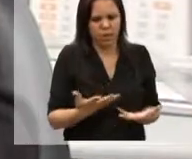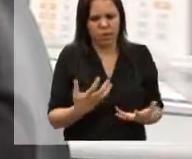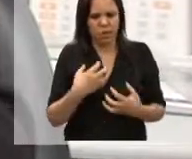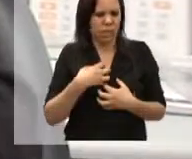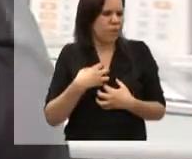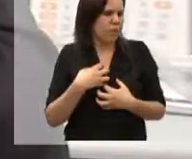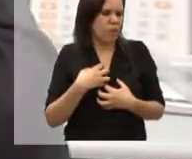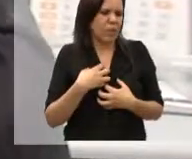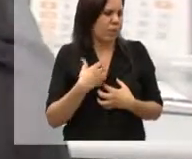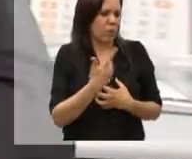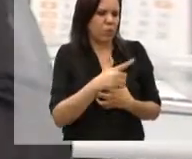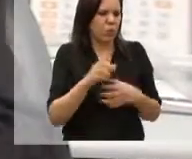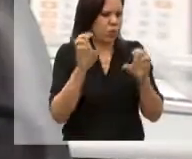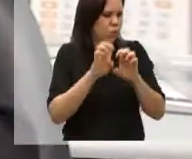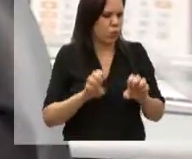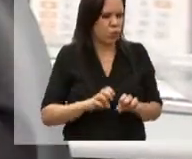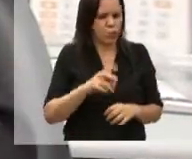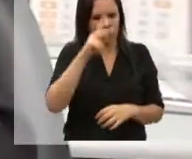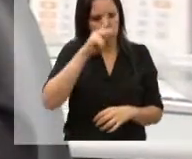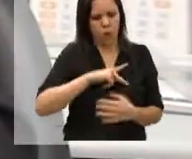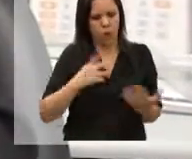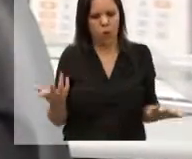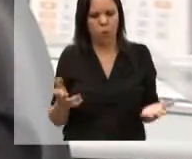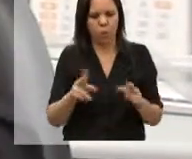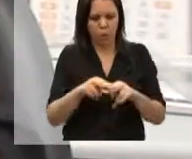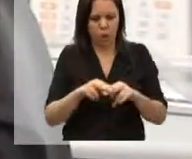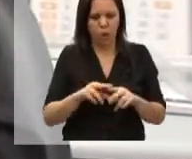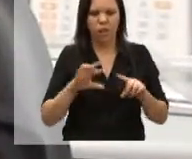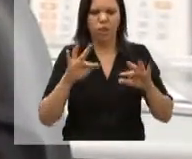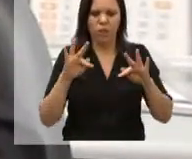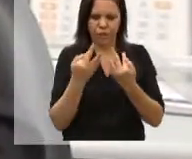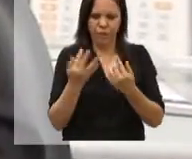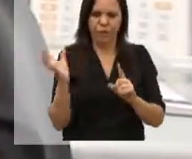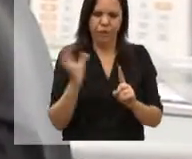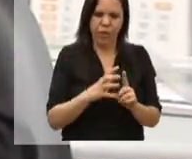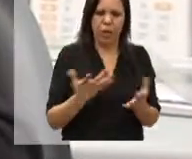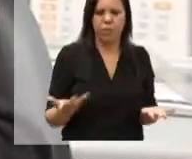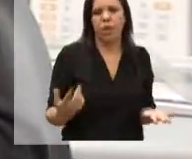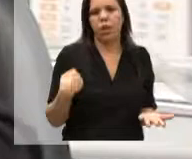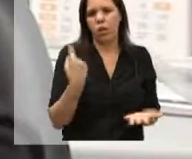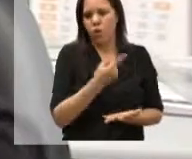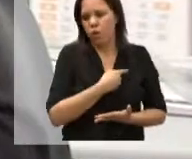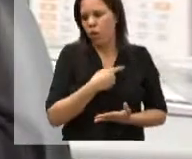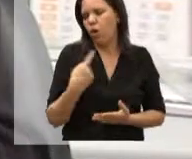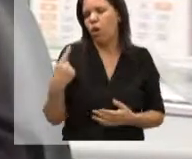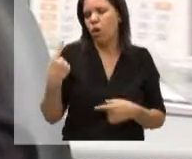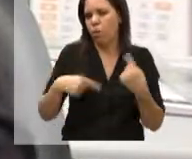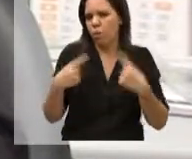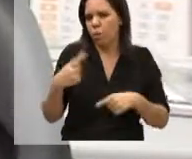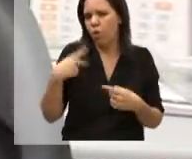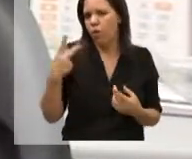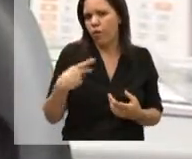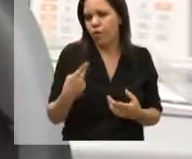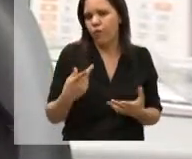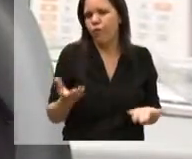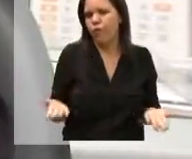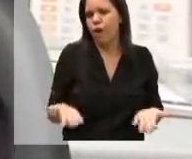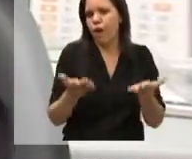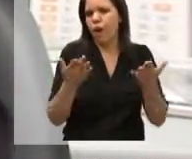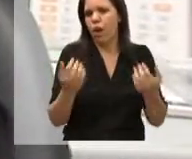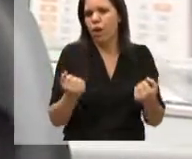vezes, desajustadas pelo próprio ambiente familiar. Agora, isso cabe o que a gente? Cabe a gente investir principalmente no